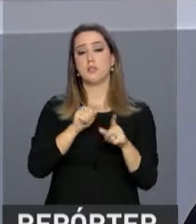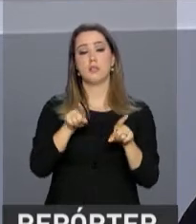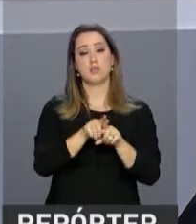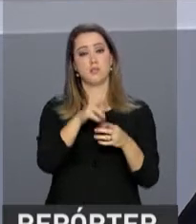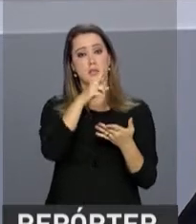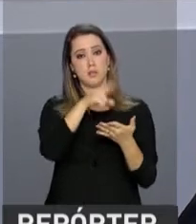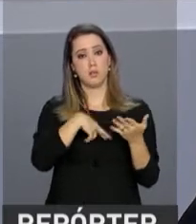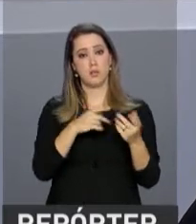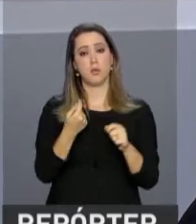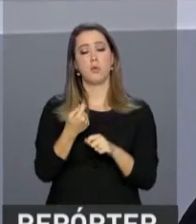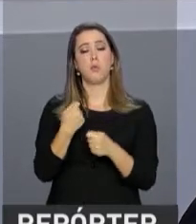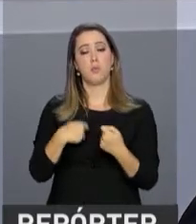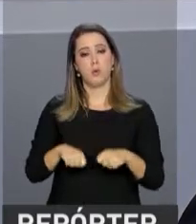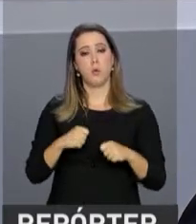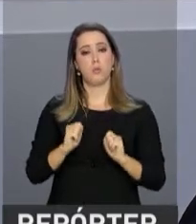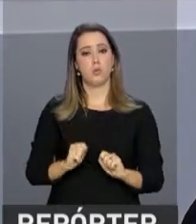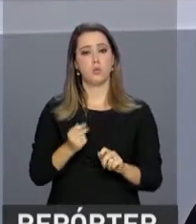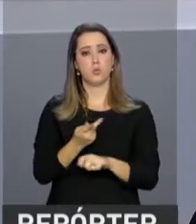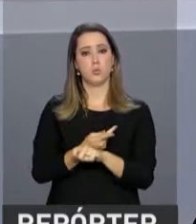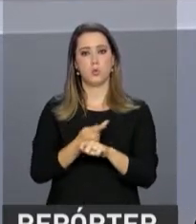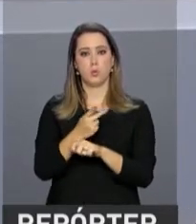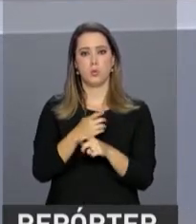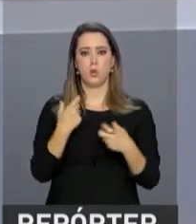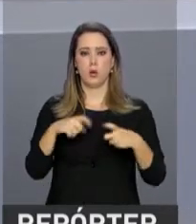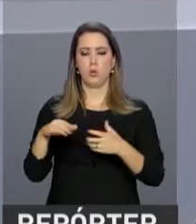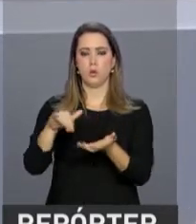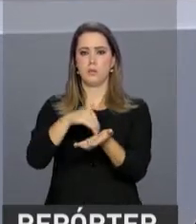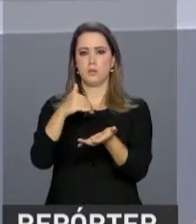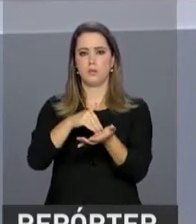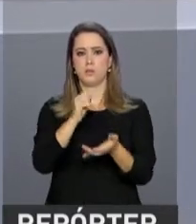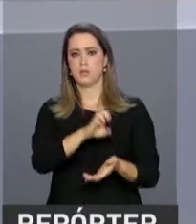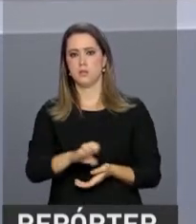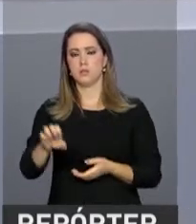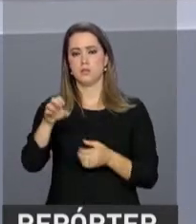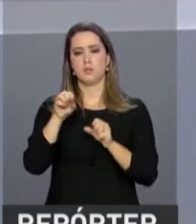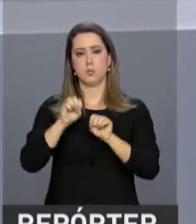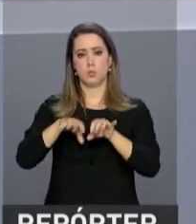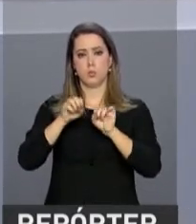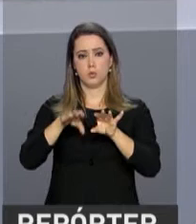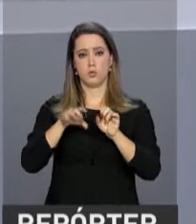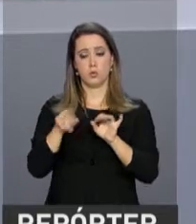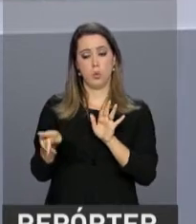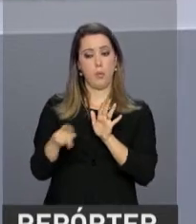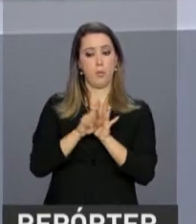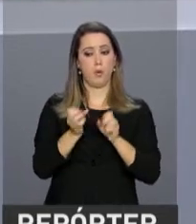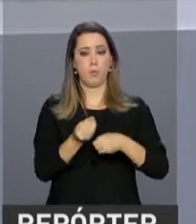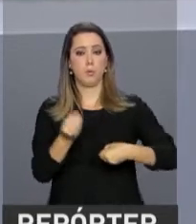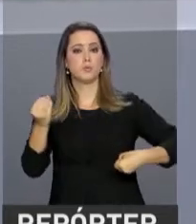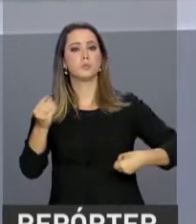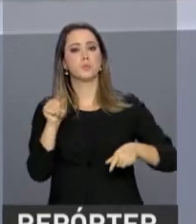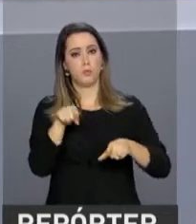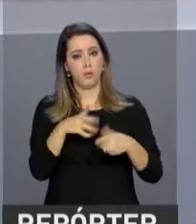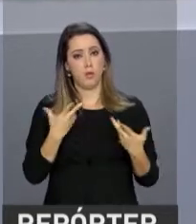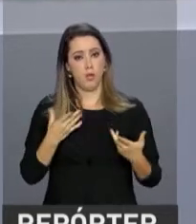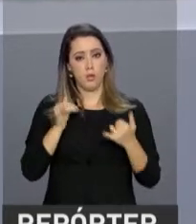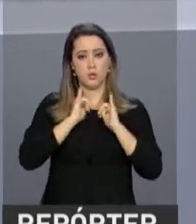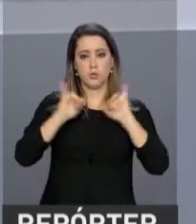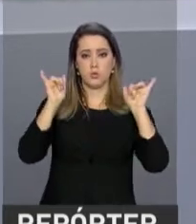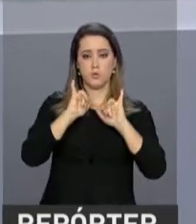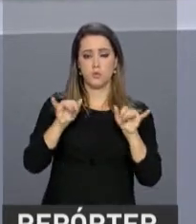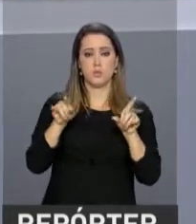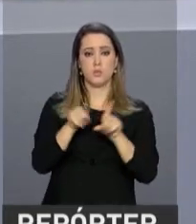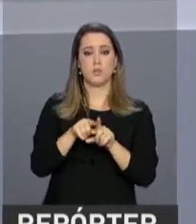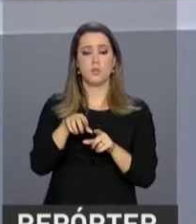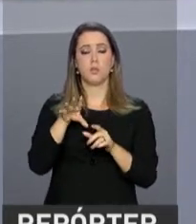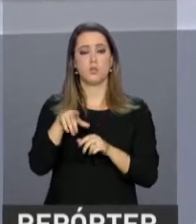devem providenciar o certificado com as secretarias estaduais de educação a divulgação dos resultados do enem seja para os estudantes